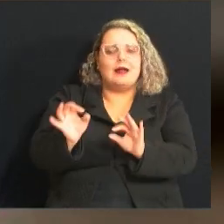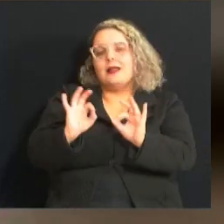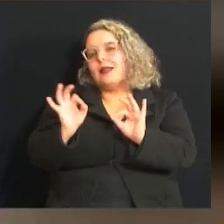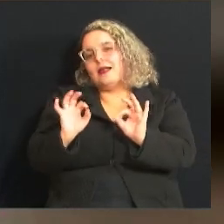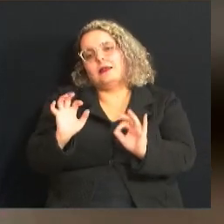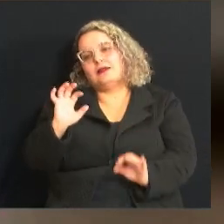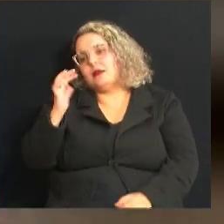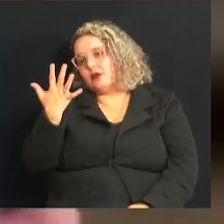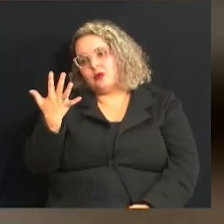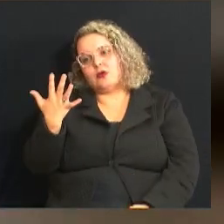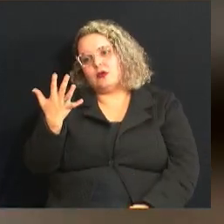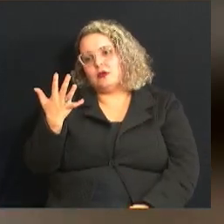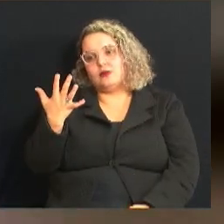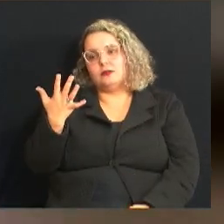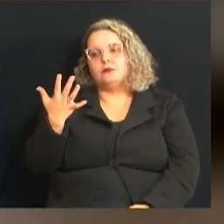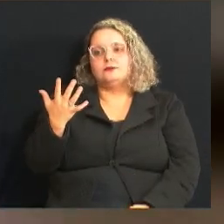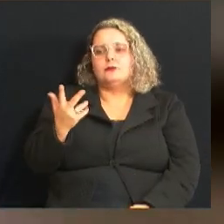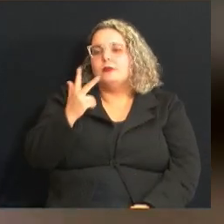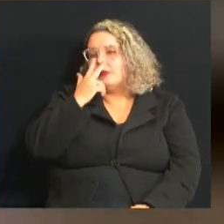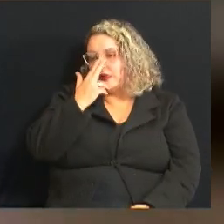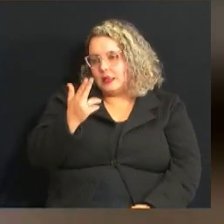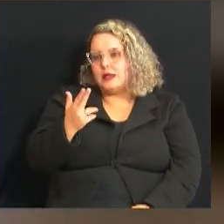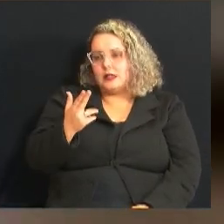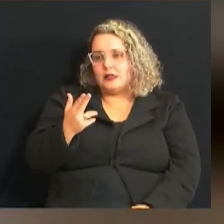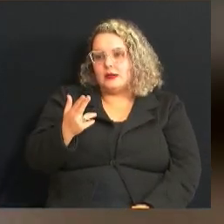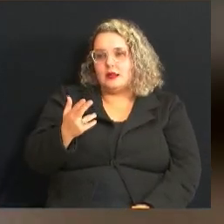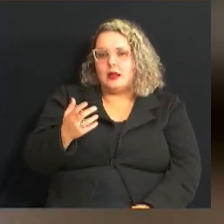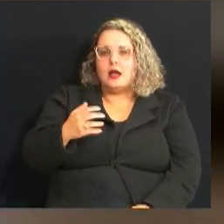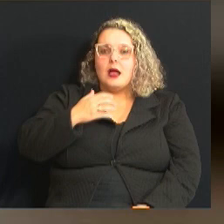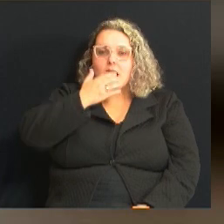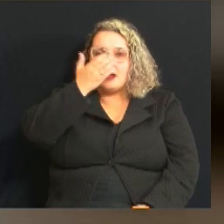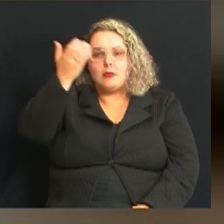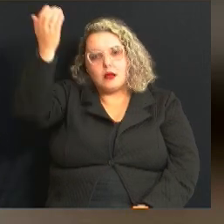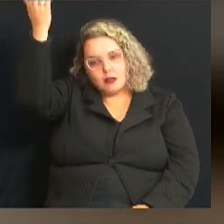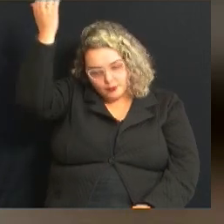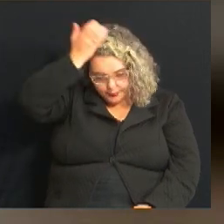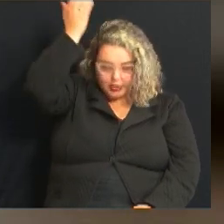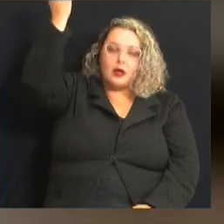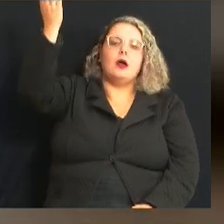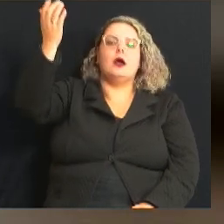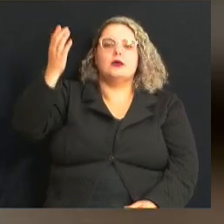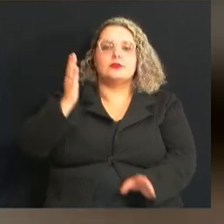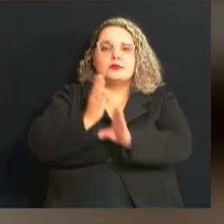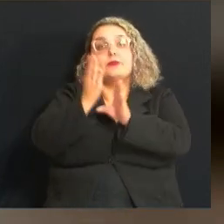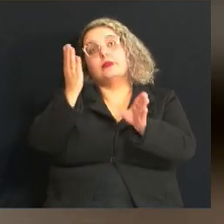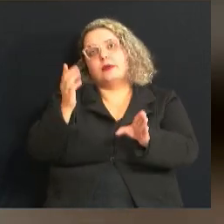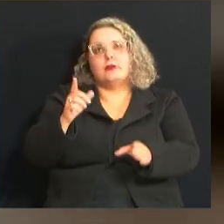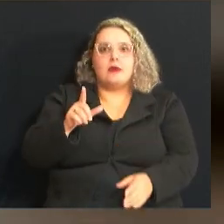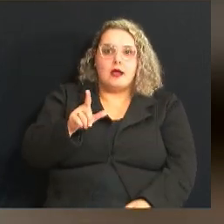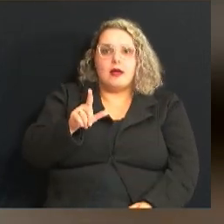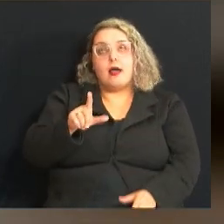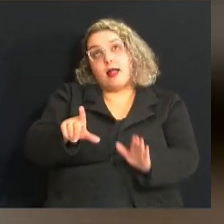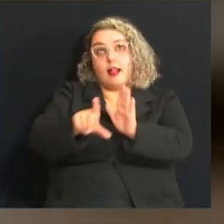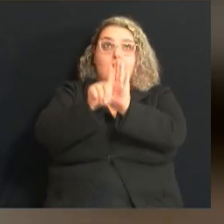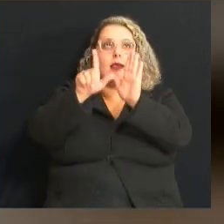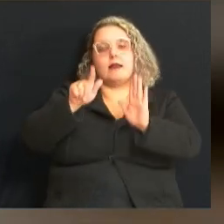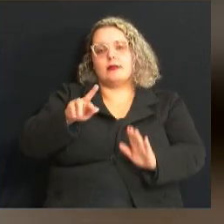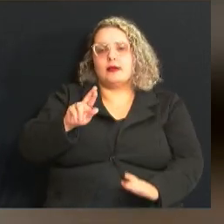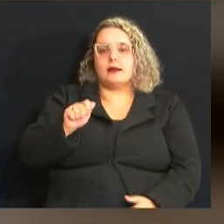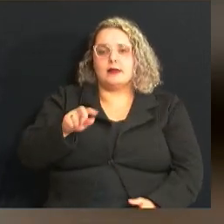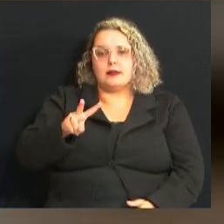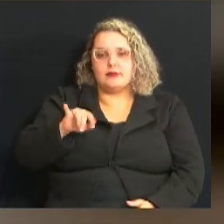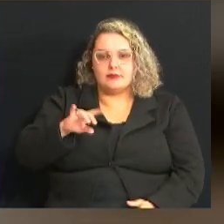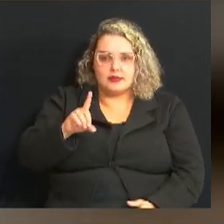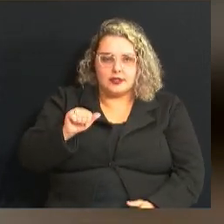com aquele negócio tipo a maçã que caiu na cabeça, descobriu a lei da gravidade. É todo um encadeamento, é